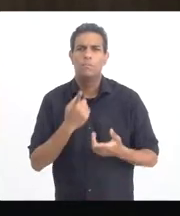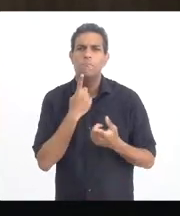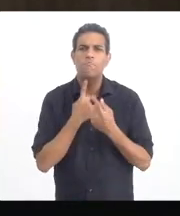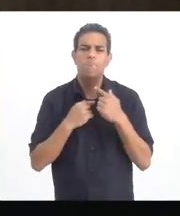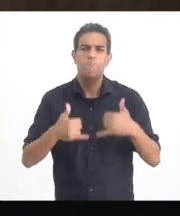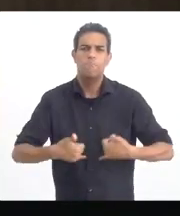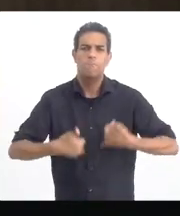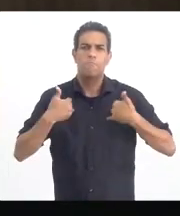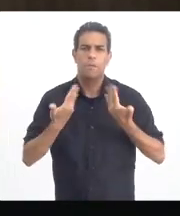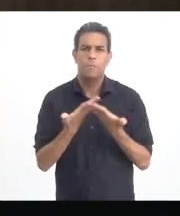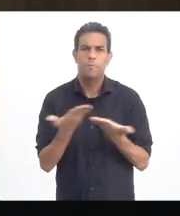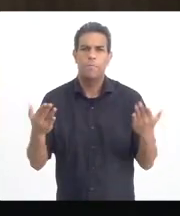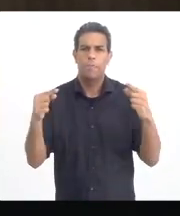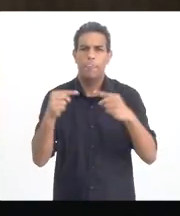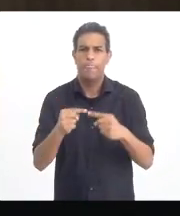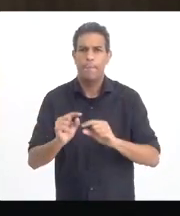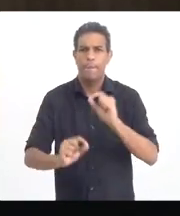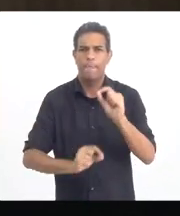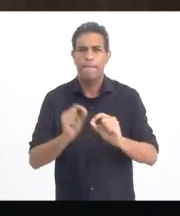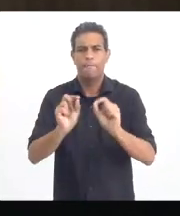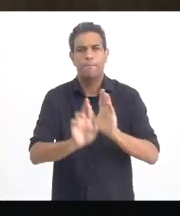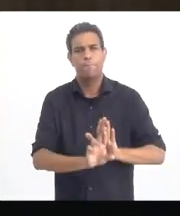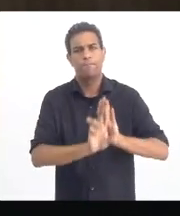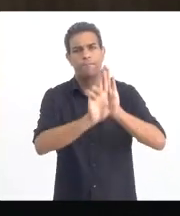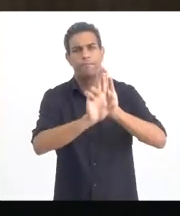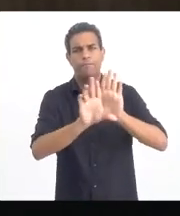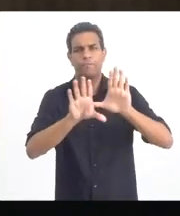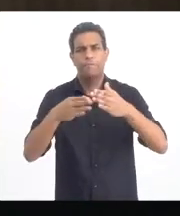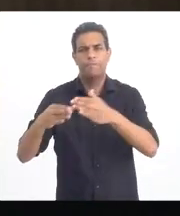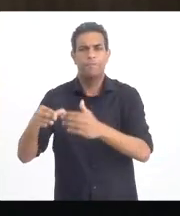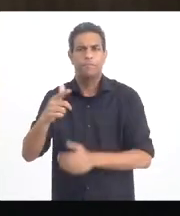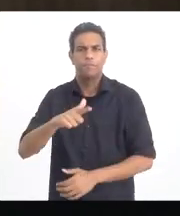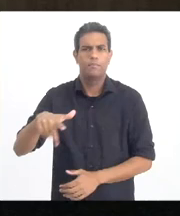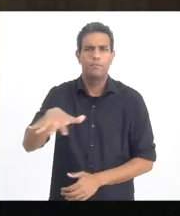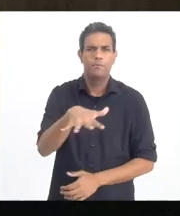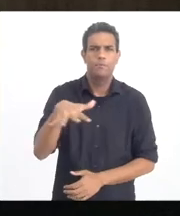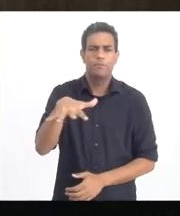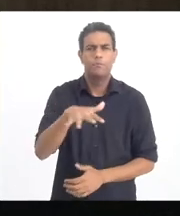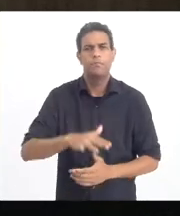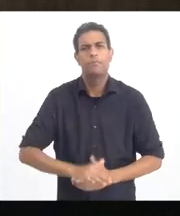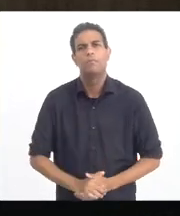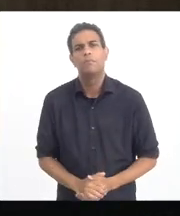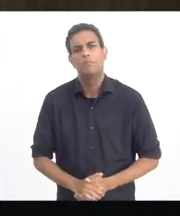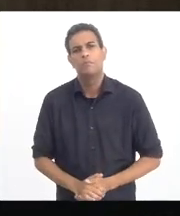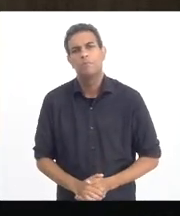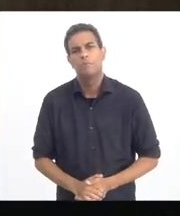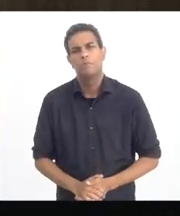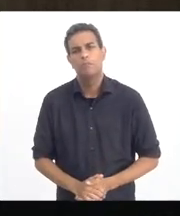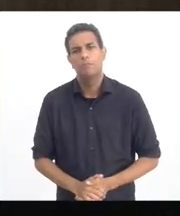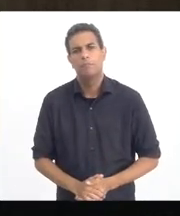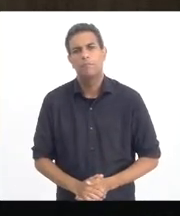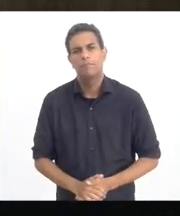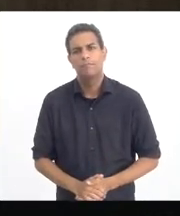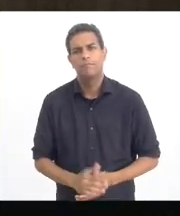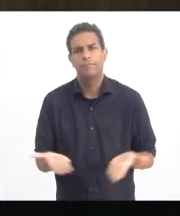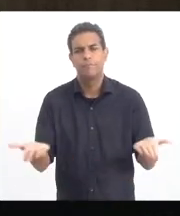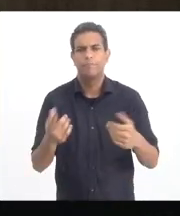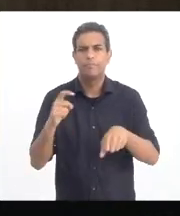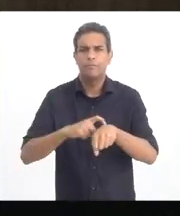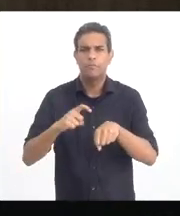vendo aqui presente, representantes de outras entidades. Que todos estejamos